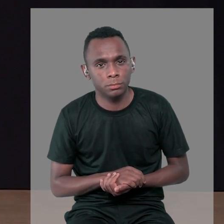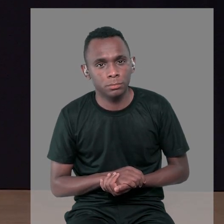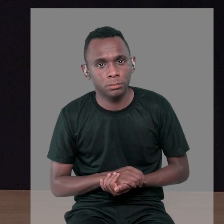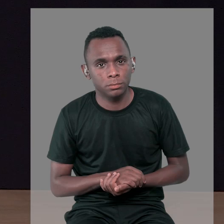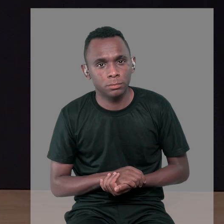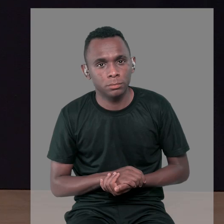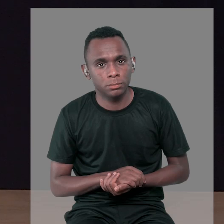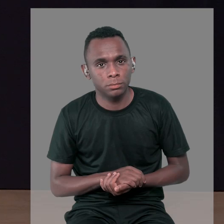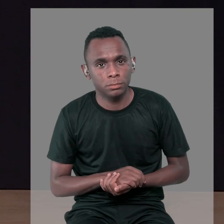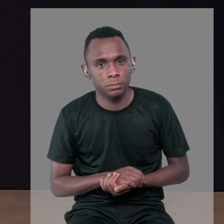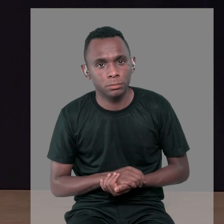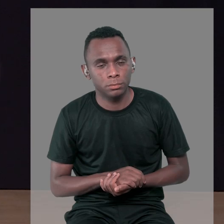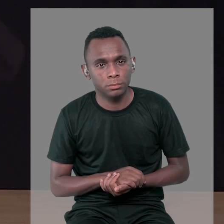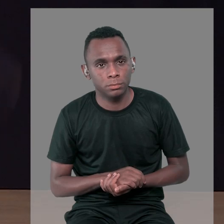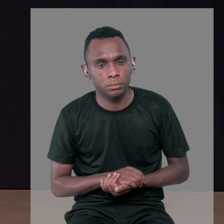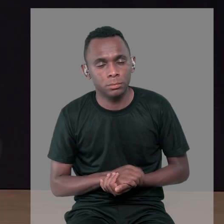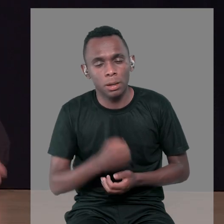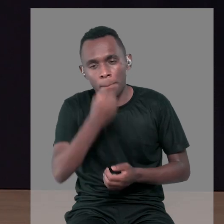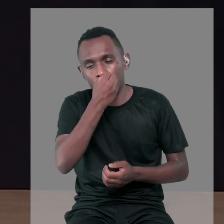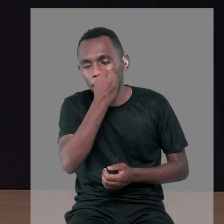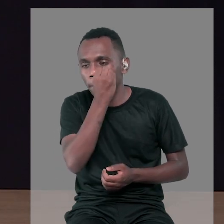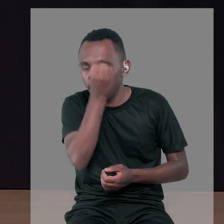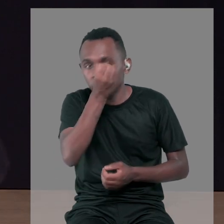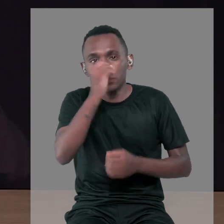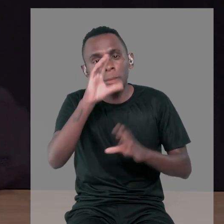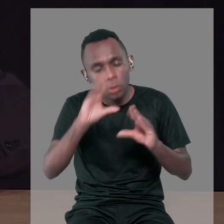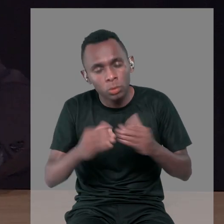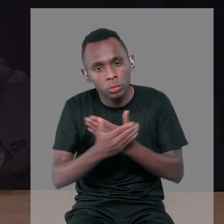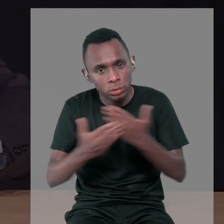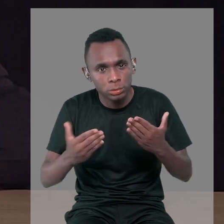Boa noite, professor Newton. Gostaria Boa noite, meu